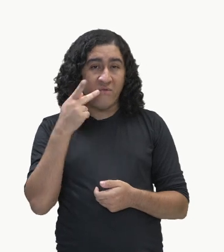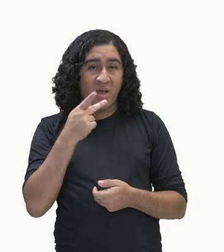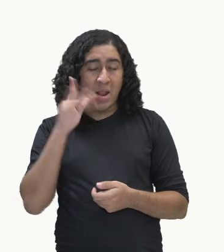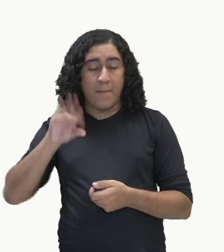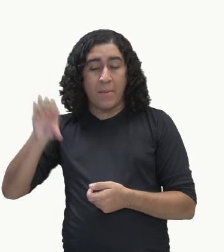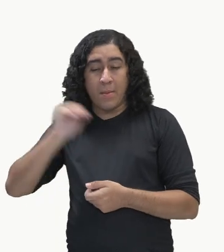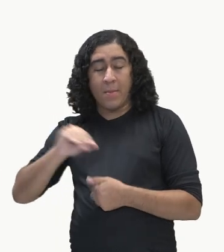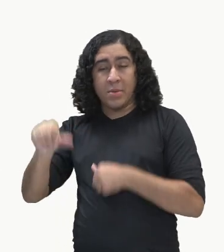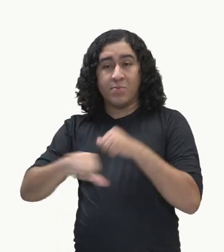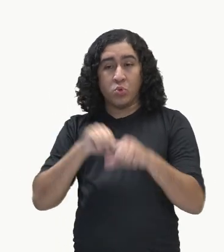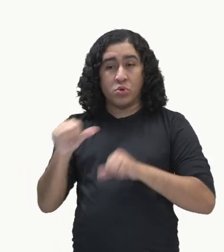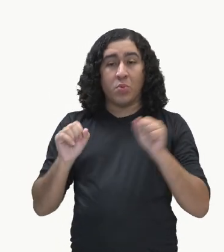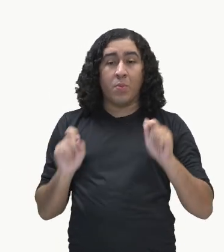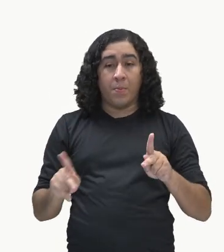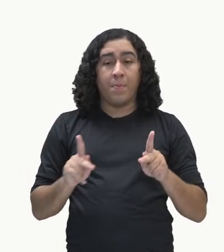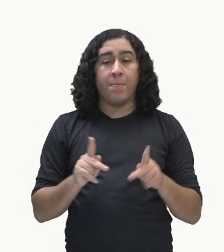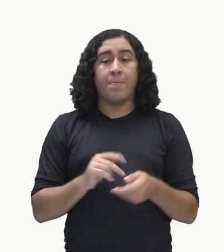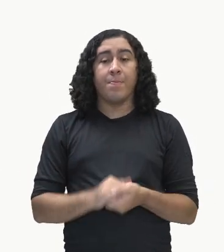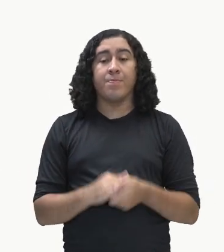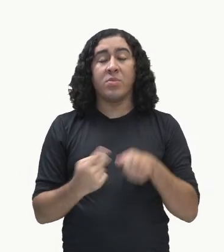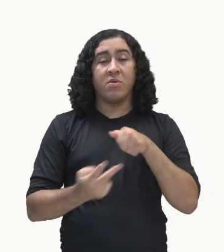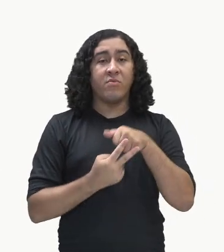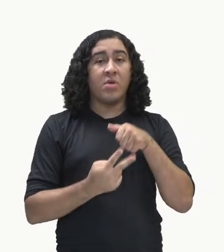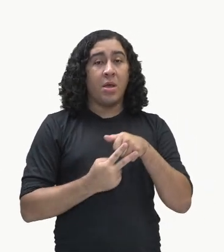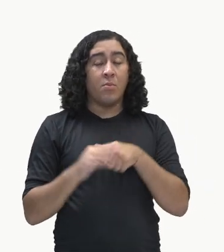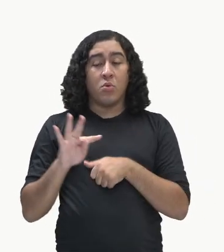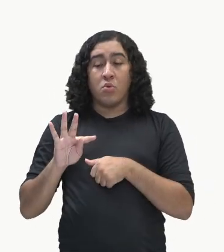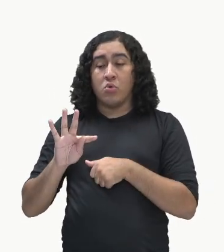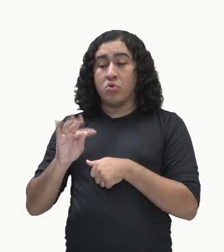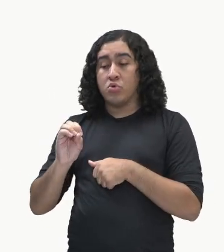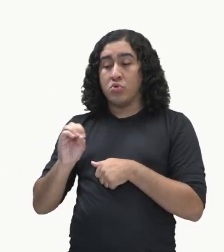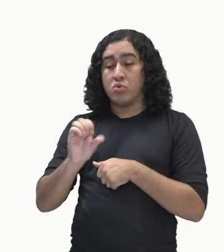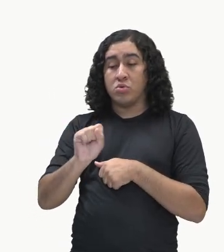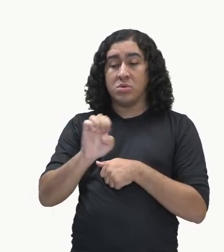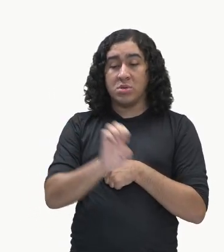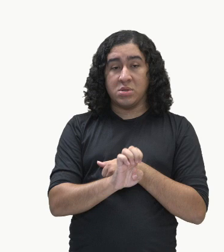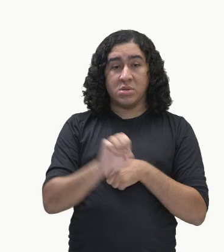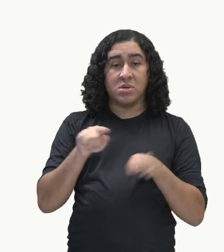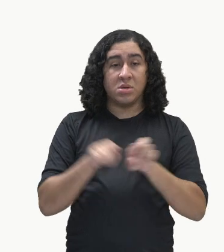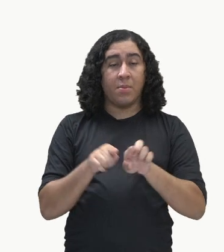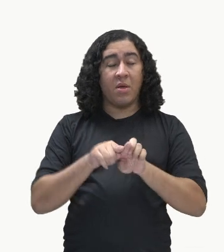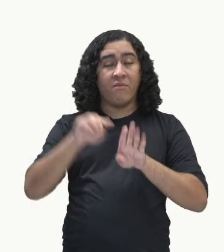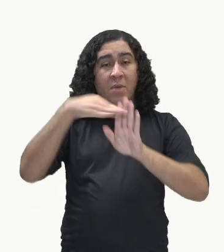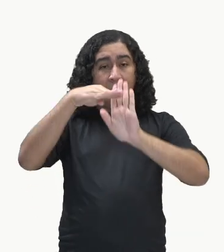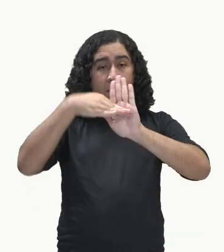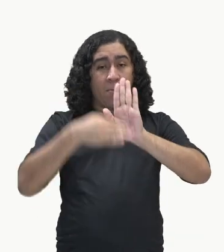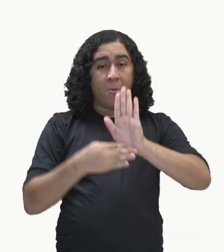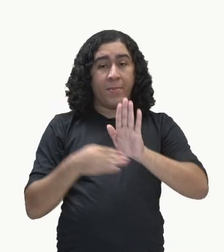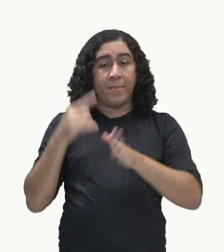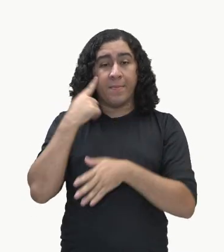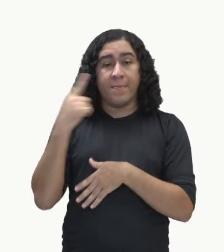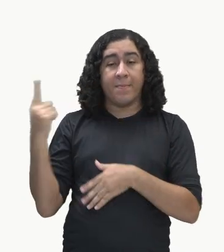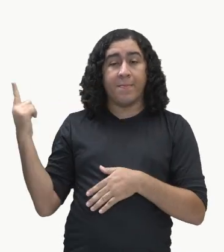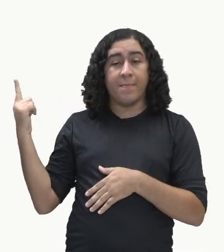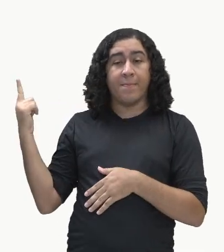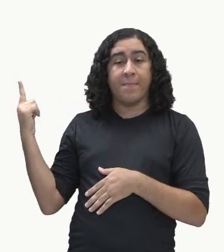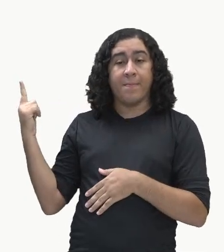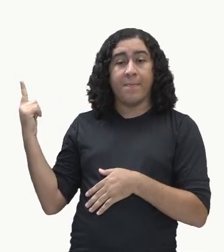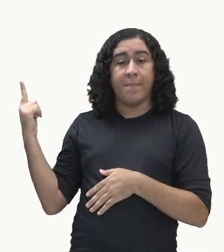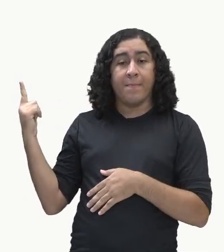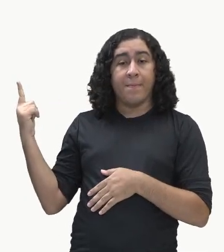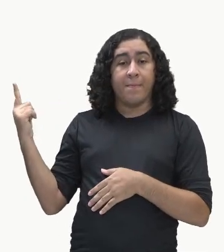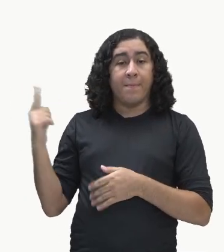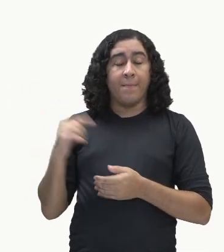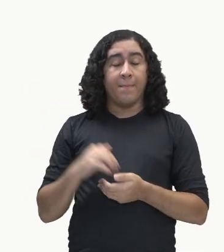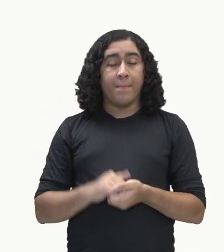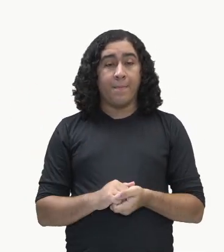grafia é a mesma. Então, os verbos to see, ver, tell, dizer, watch, assistir, want, querer,